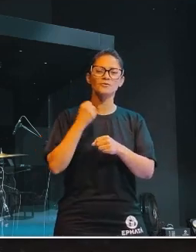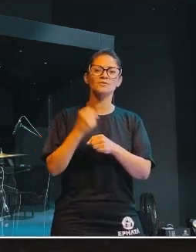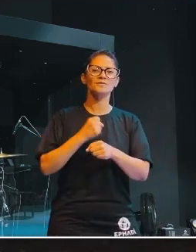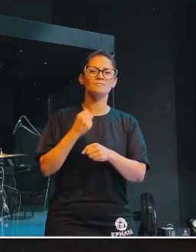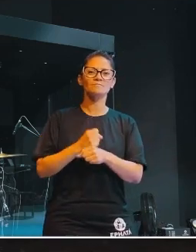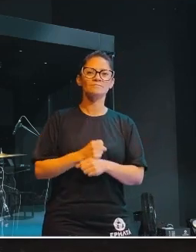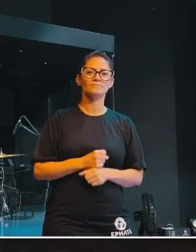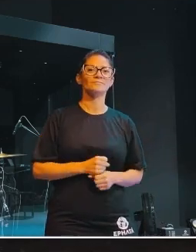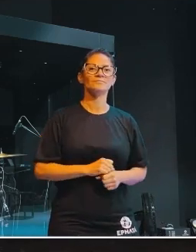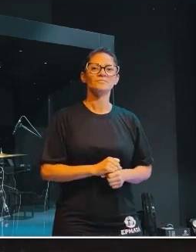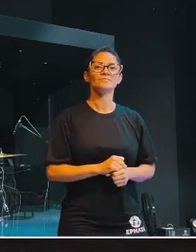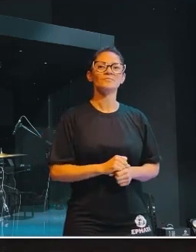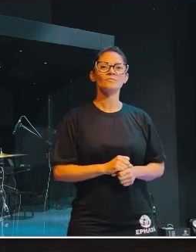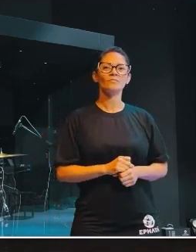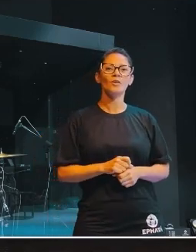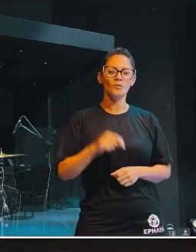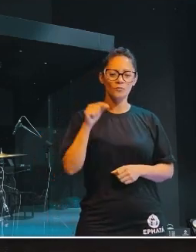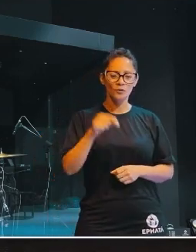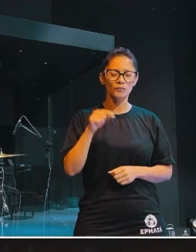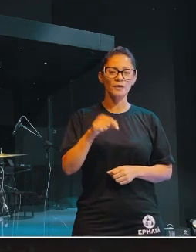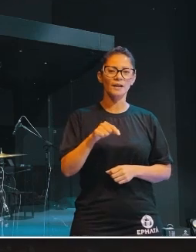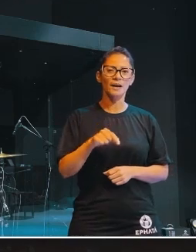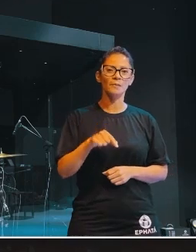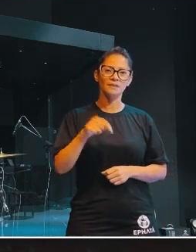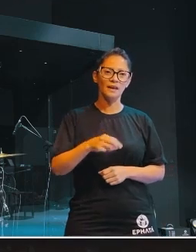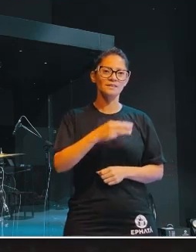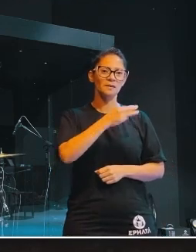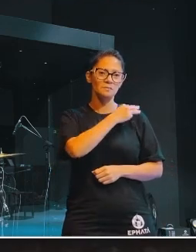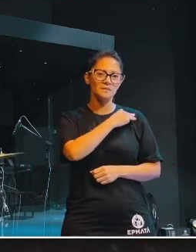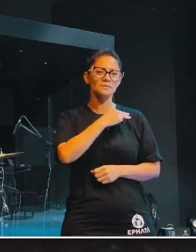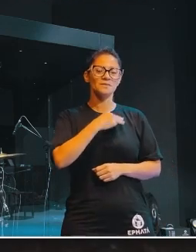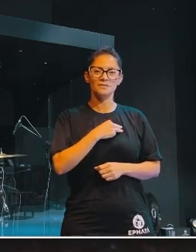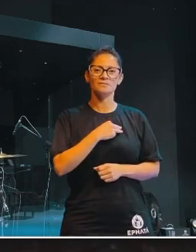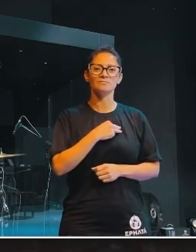Não, eu vou ficar porque essa é a minha missão.